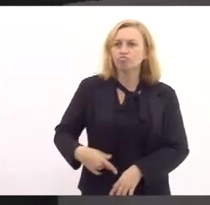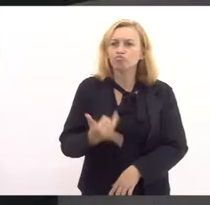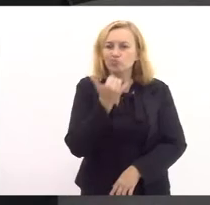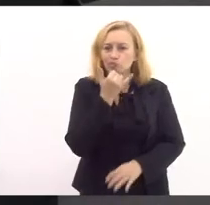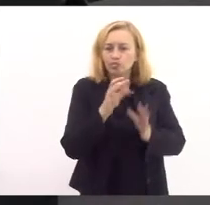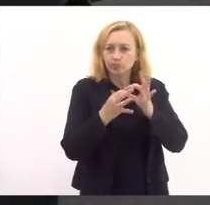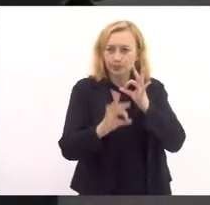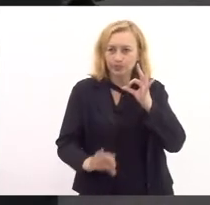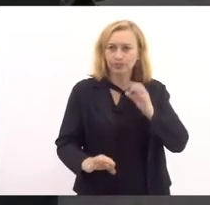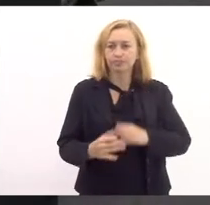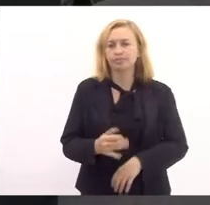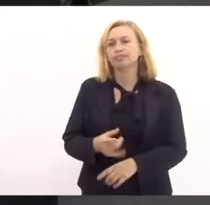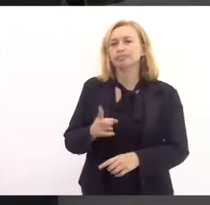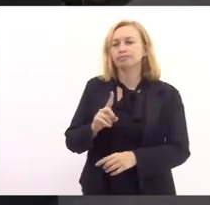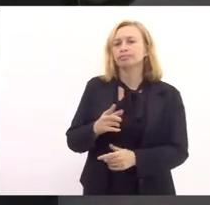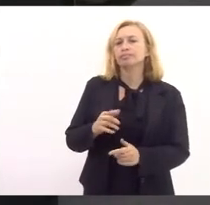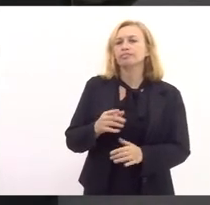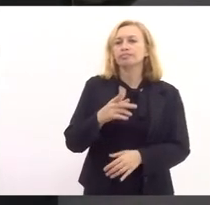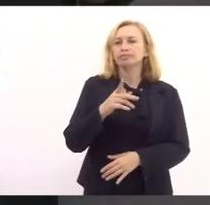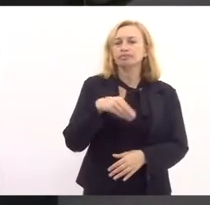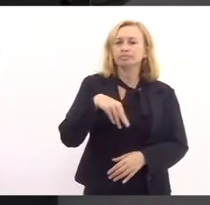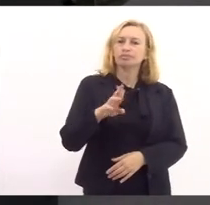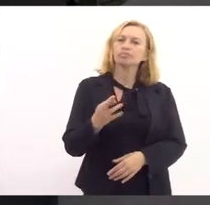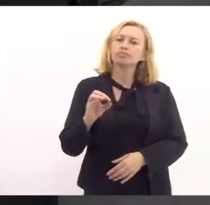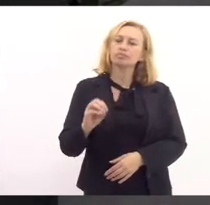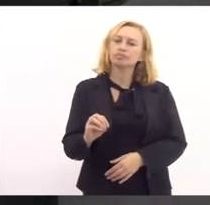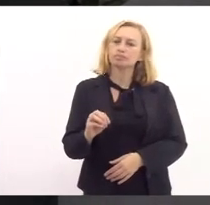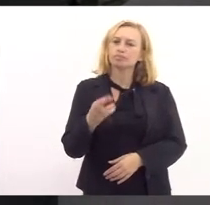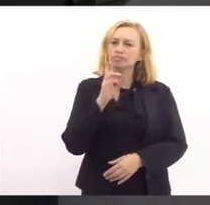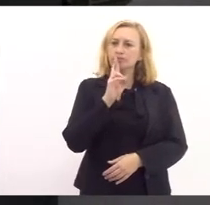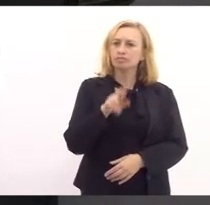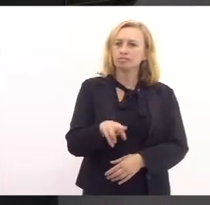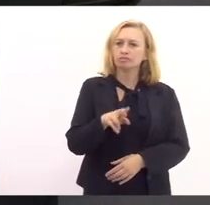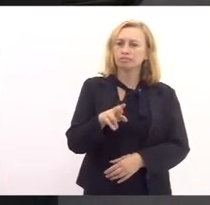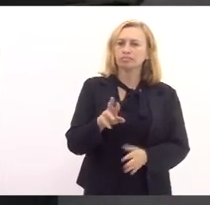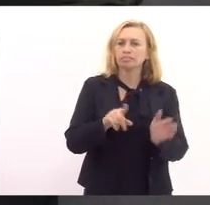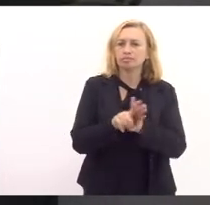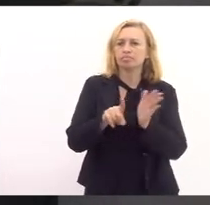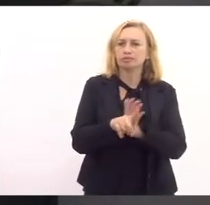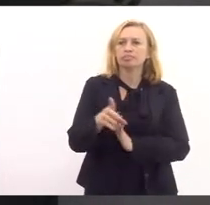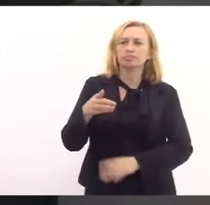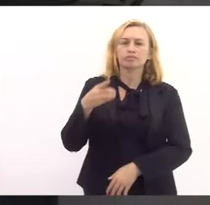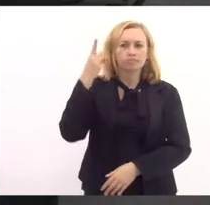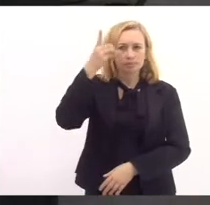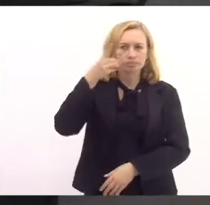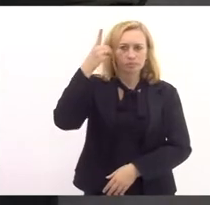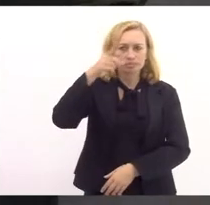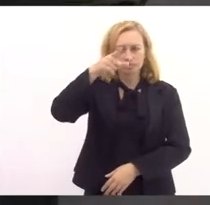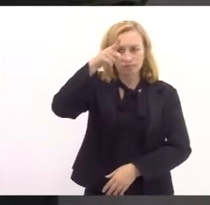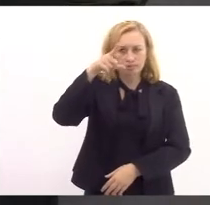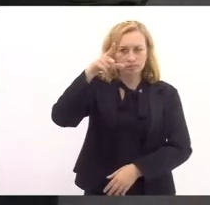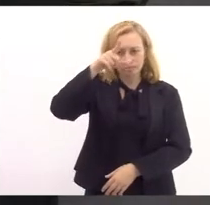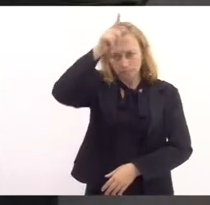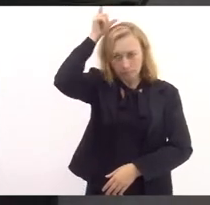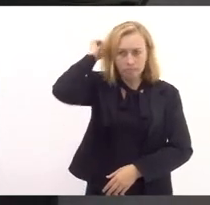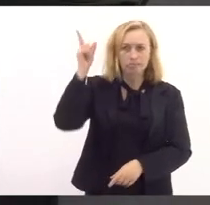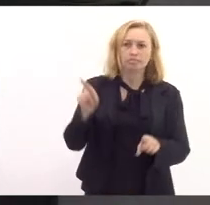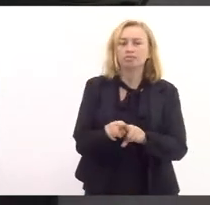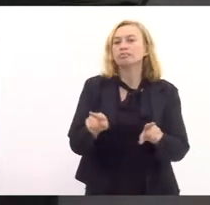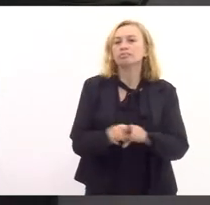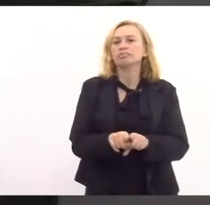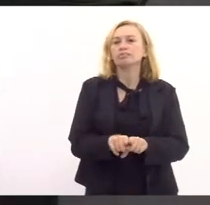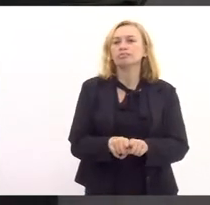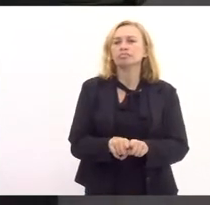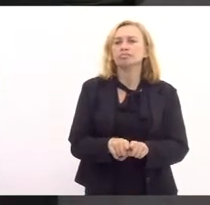problema nenhum. O Murilo, por gentileza, responder as perguntas formuladas pelo Luiz Paulo, como também o secretário, o subsecretário de